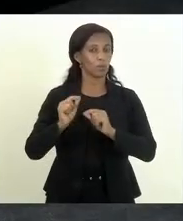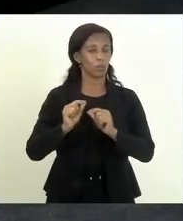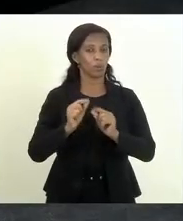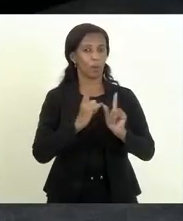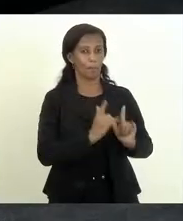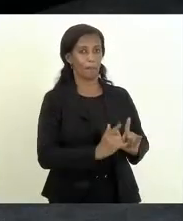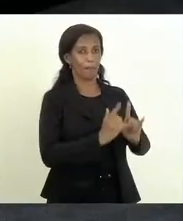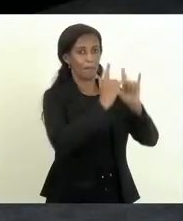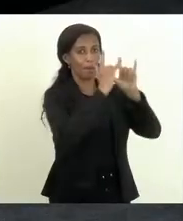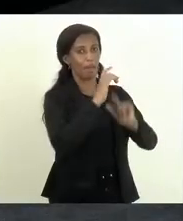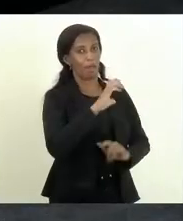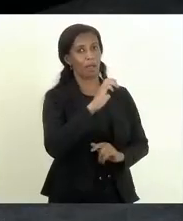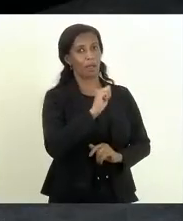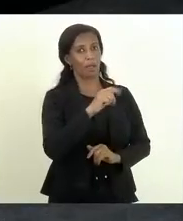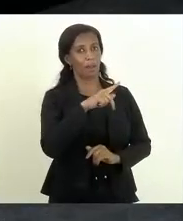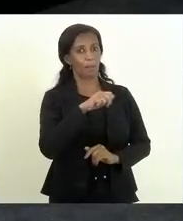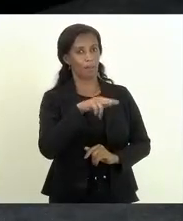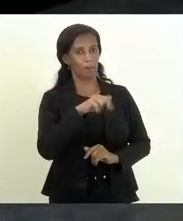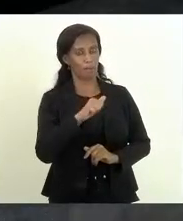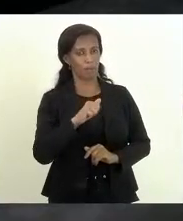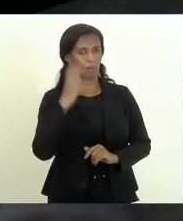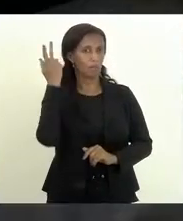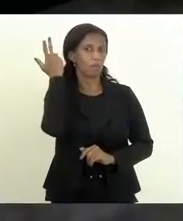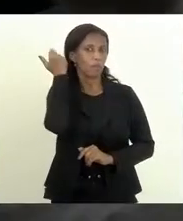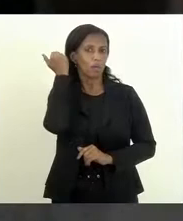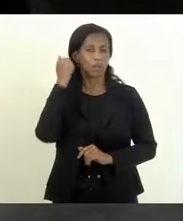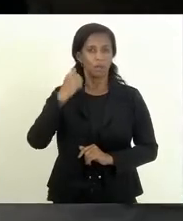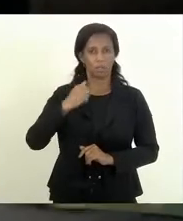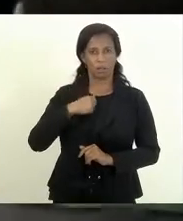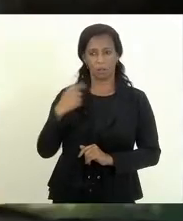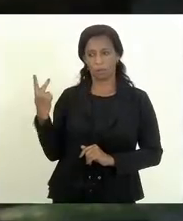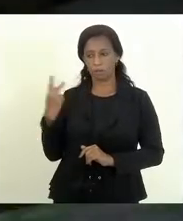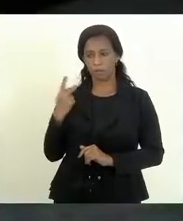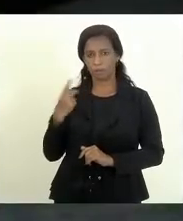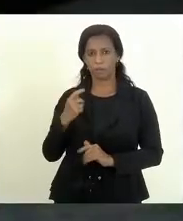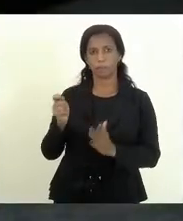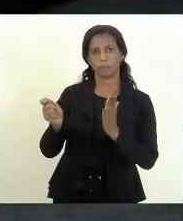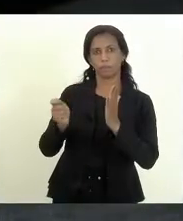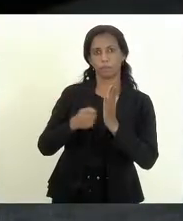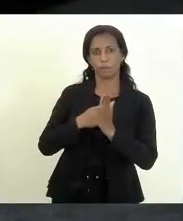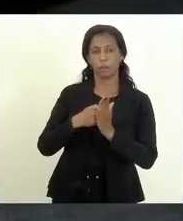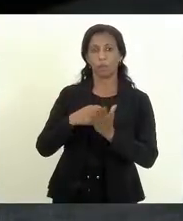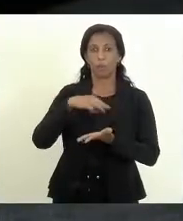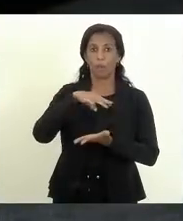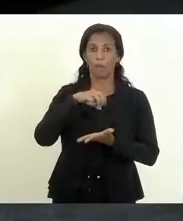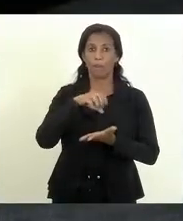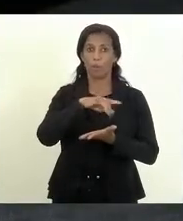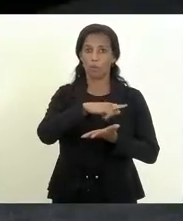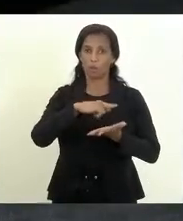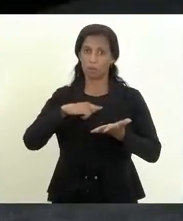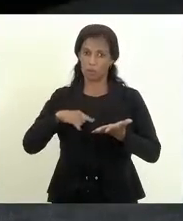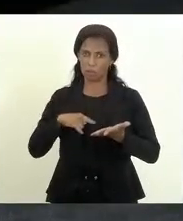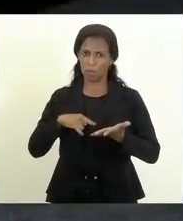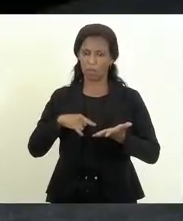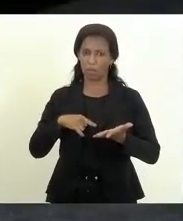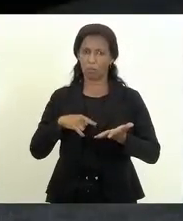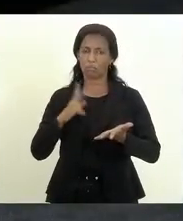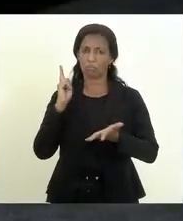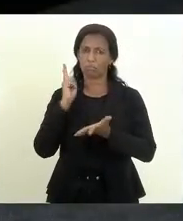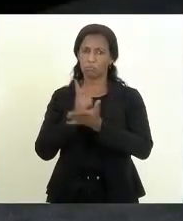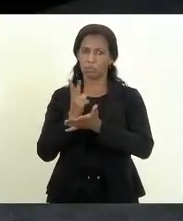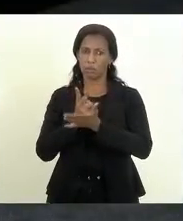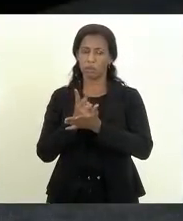Capanema. Deputado Eguelmar e eu somos autores de uma moção de repúdio e sempre coloquei